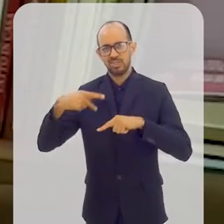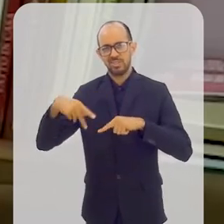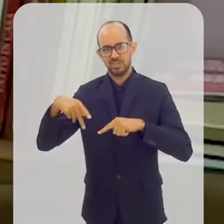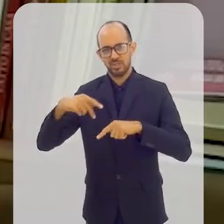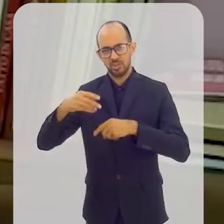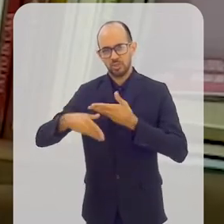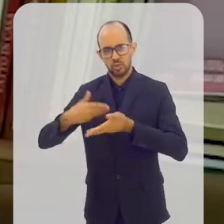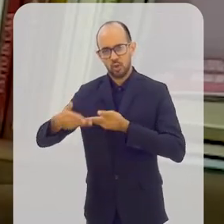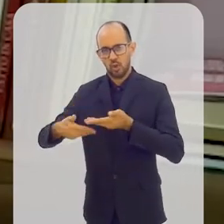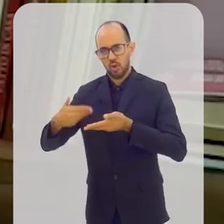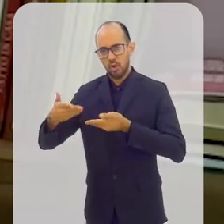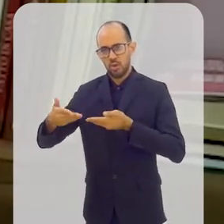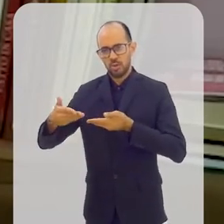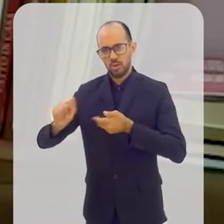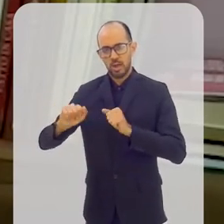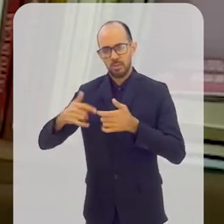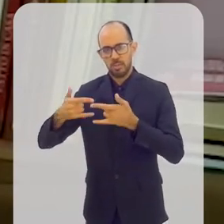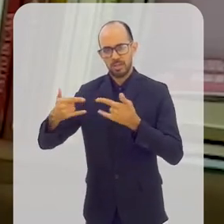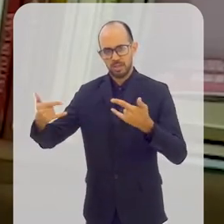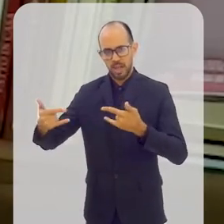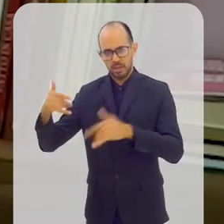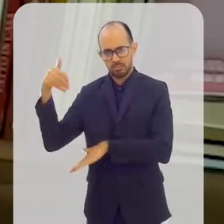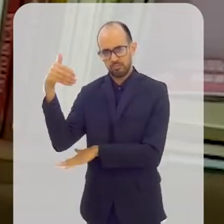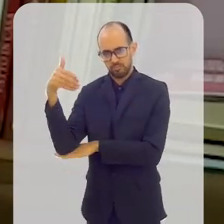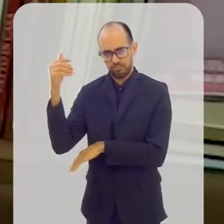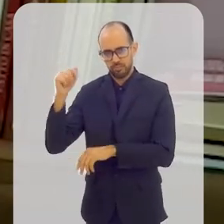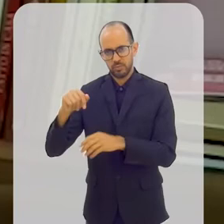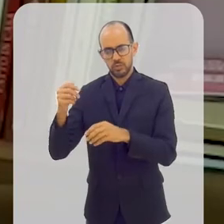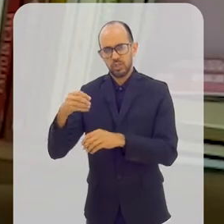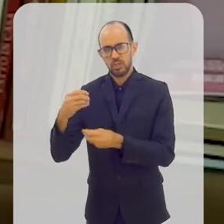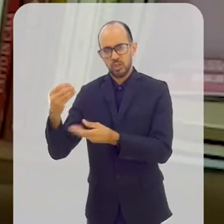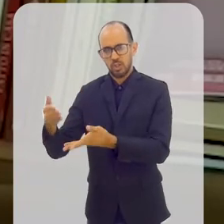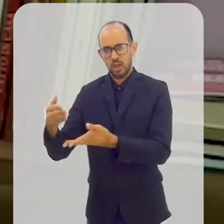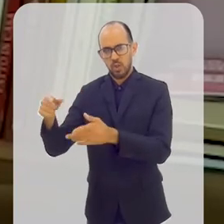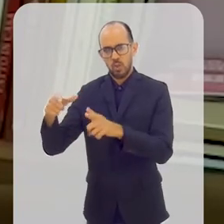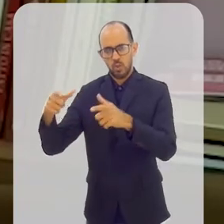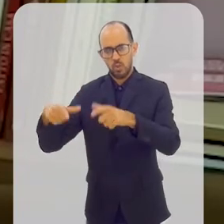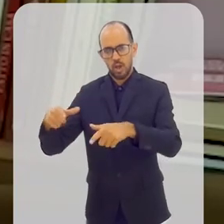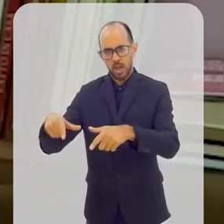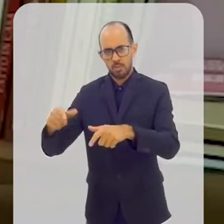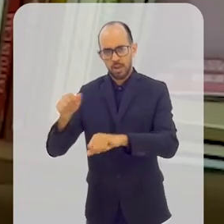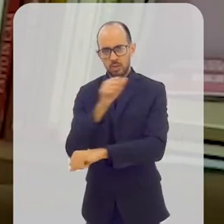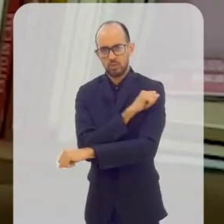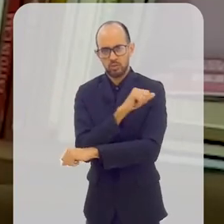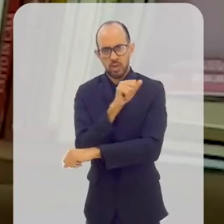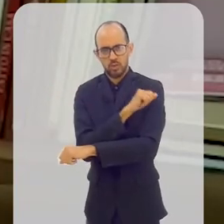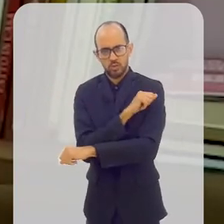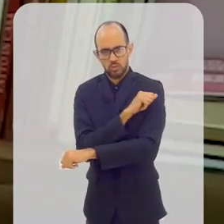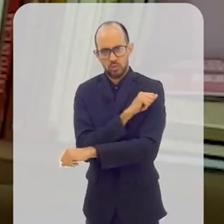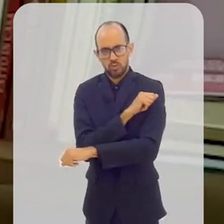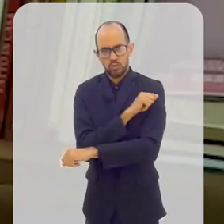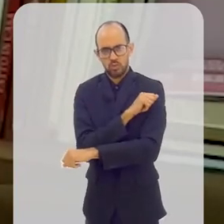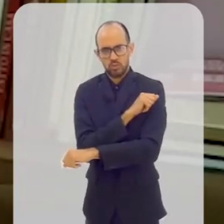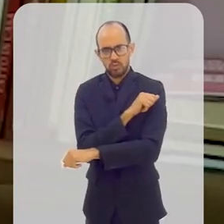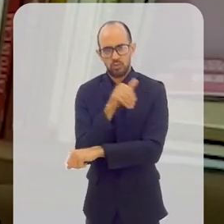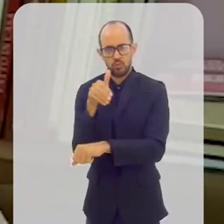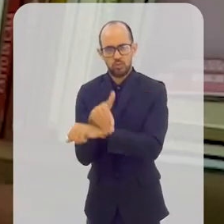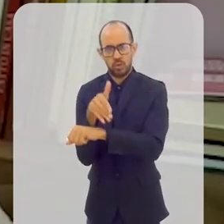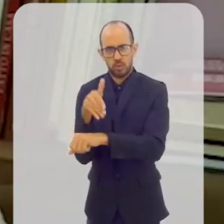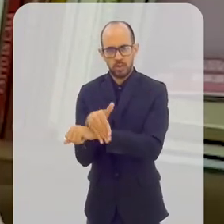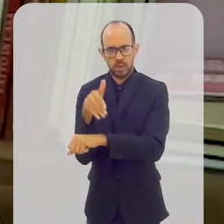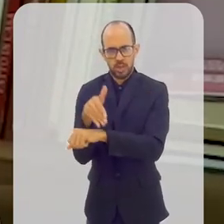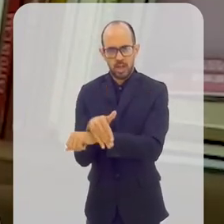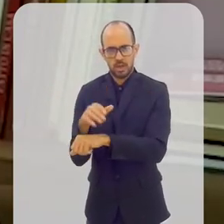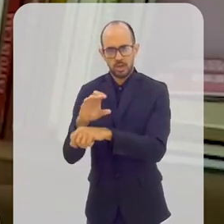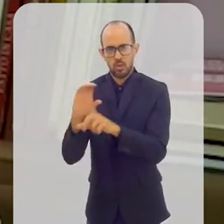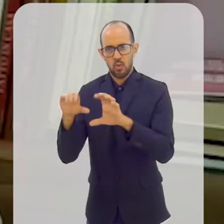passagens e estadias para os nossos palestrantes, a gente cedeu espaço para os alunos, para 30 alunos,